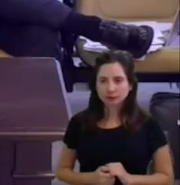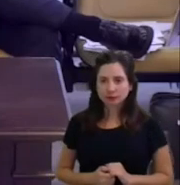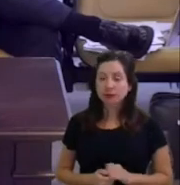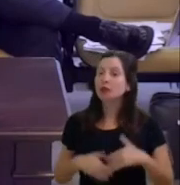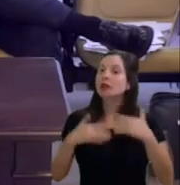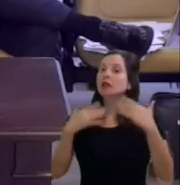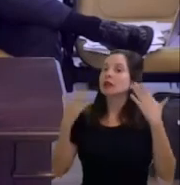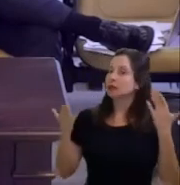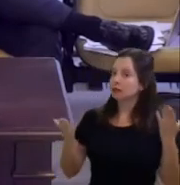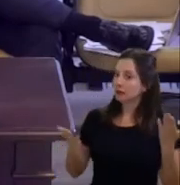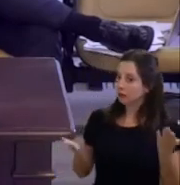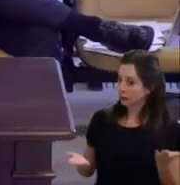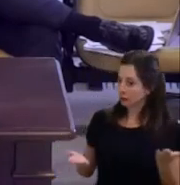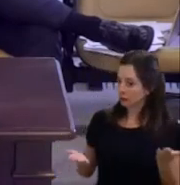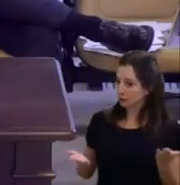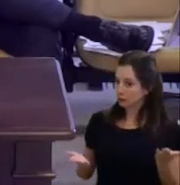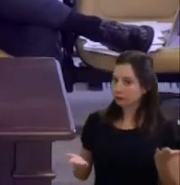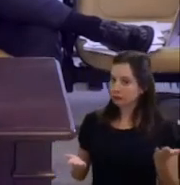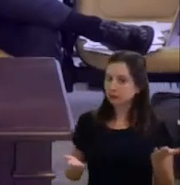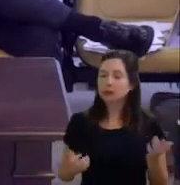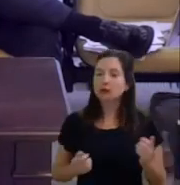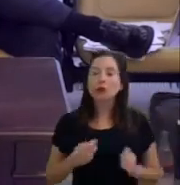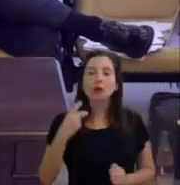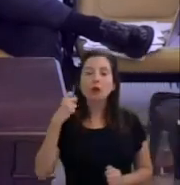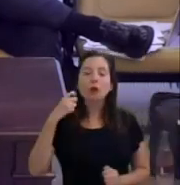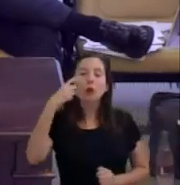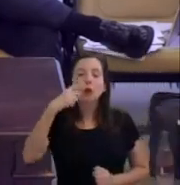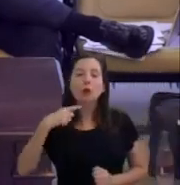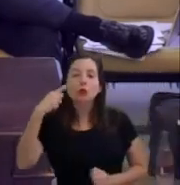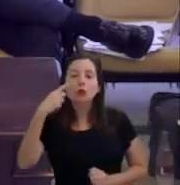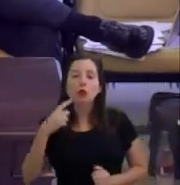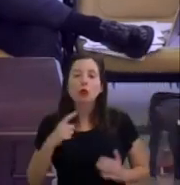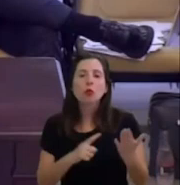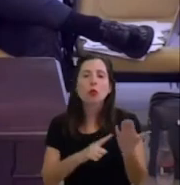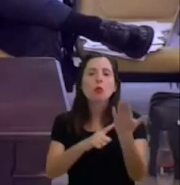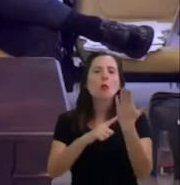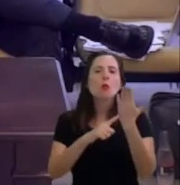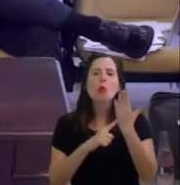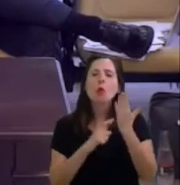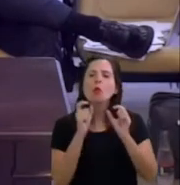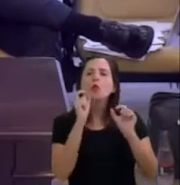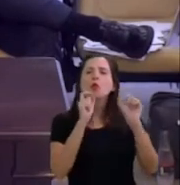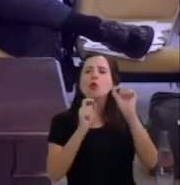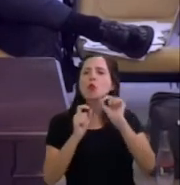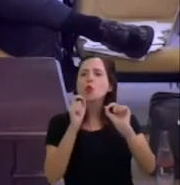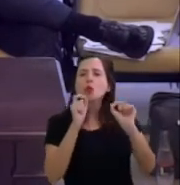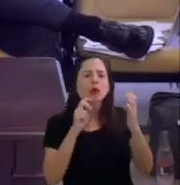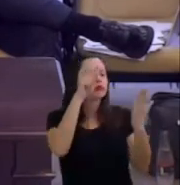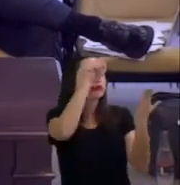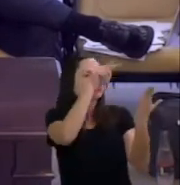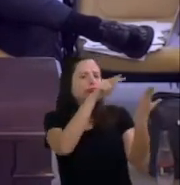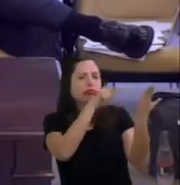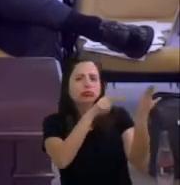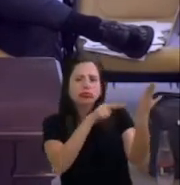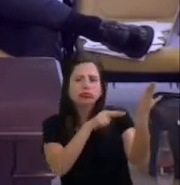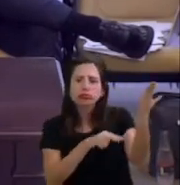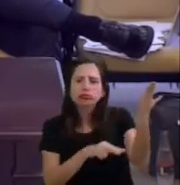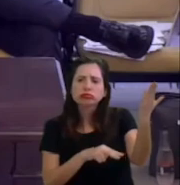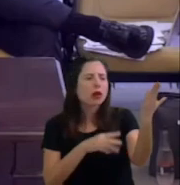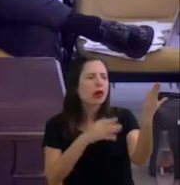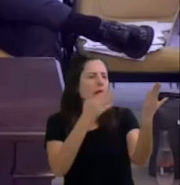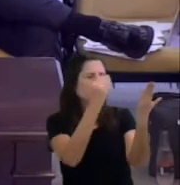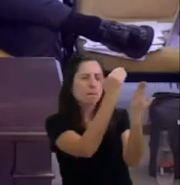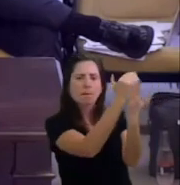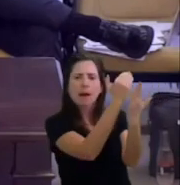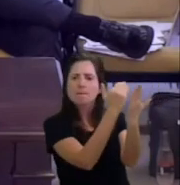Então, o jogado paradigma nos traz experiência, nos permite ver que já se debruçaram sobre esses parâmetros e